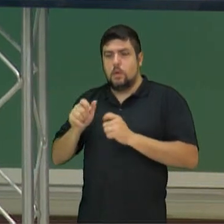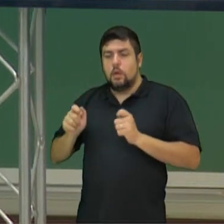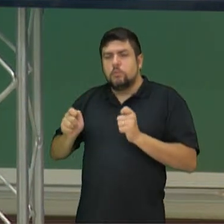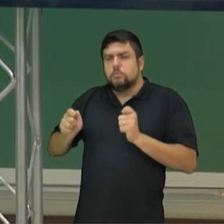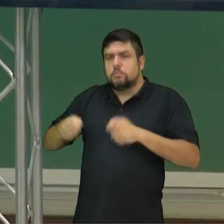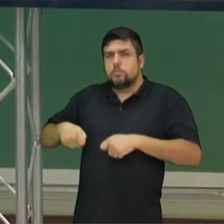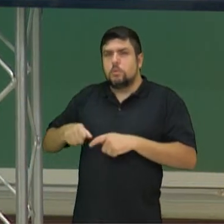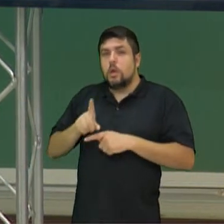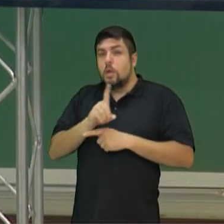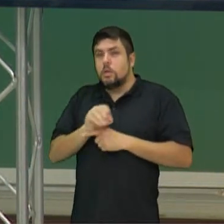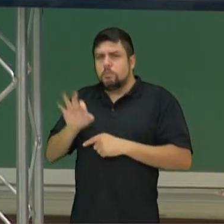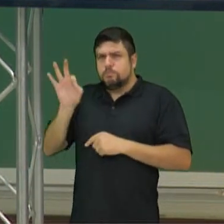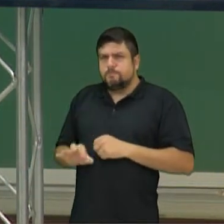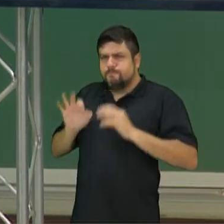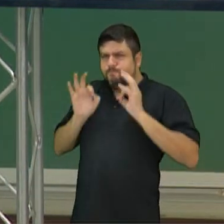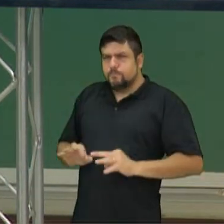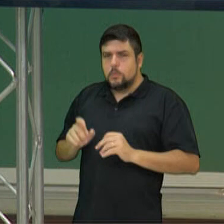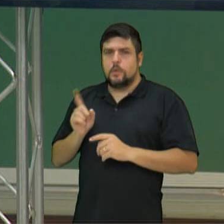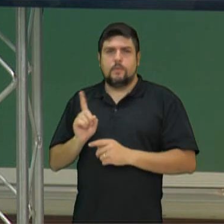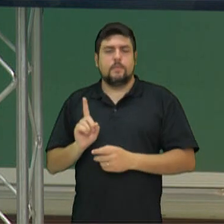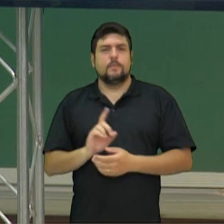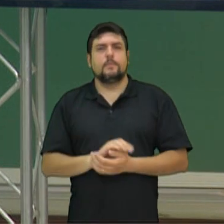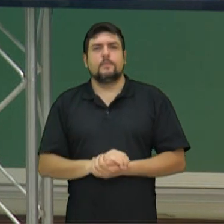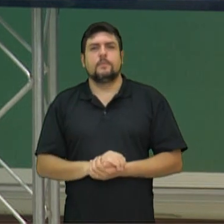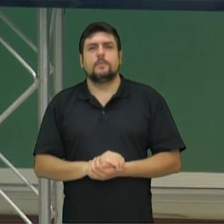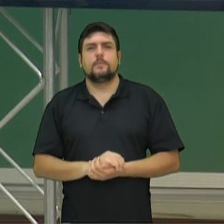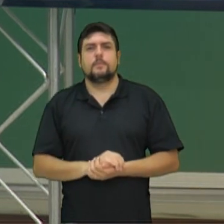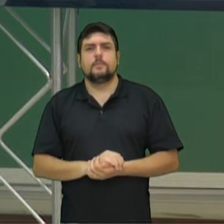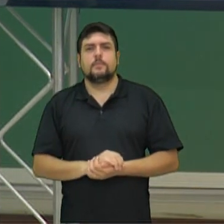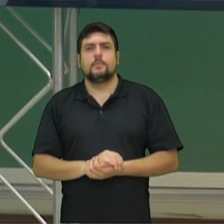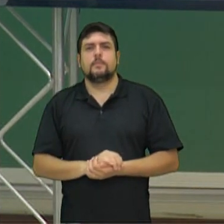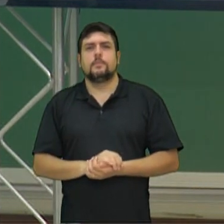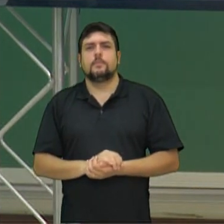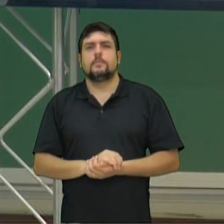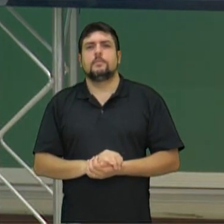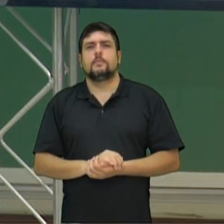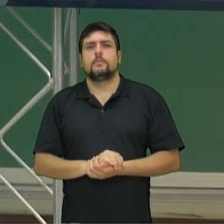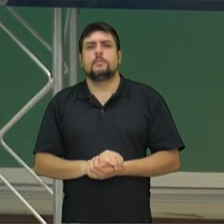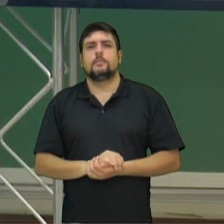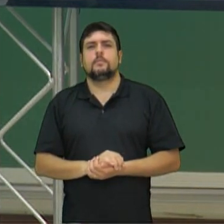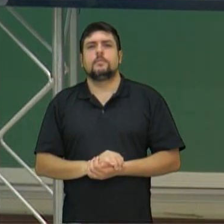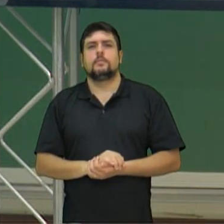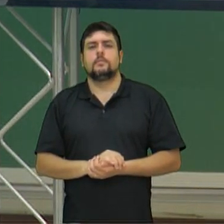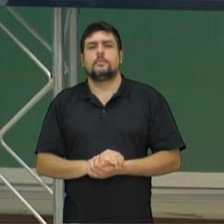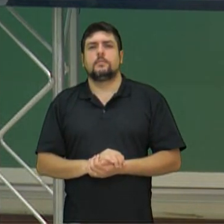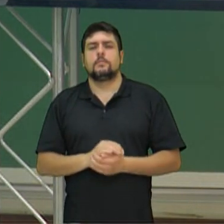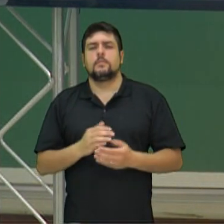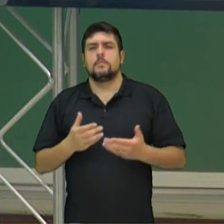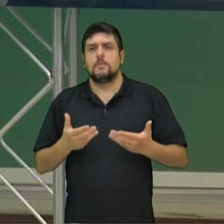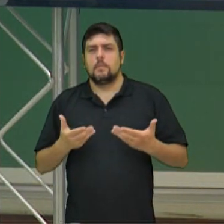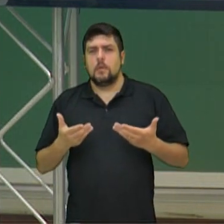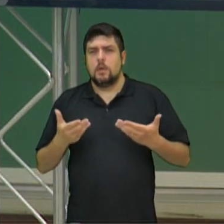de certeza. Ok? Beleza, gente. Olha só. Language in use. Agora vamos,